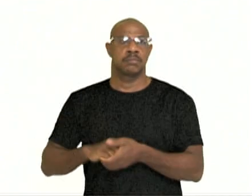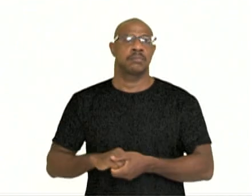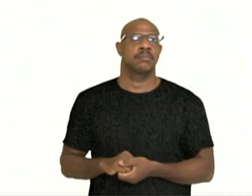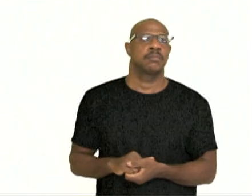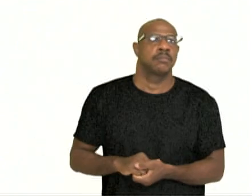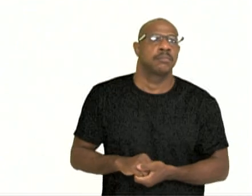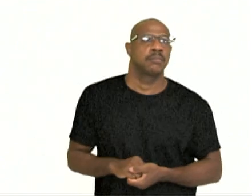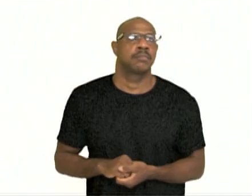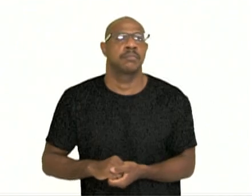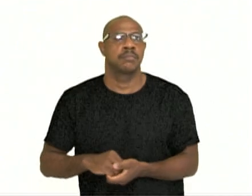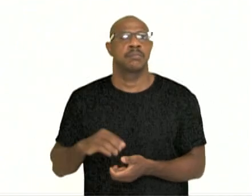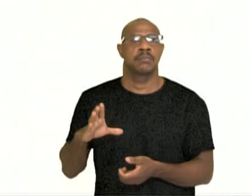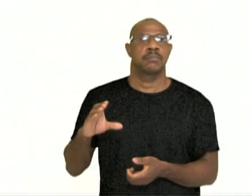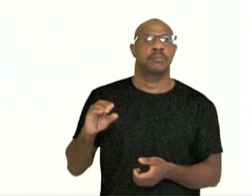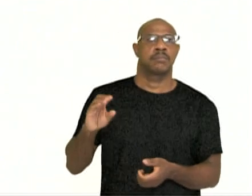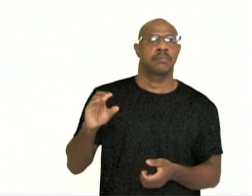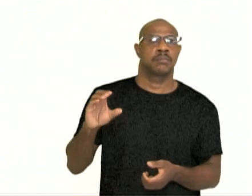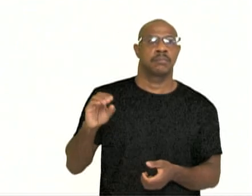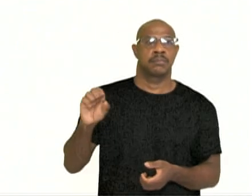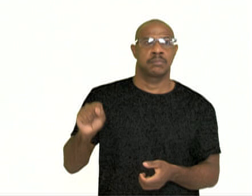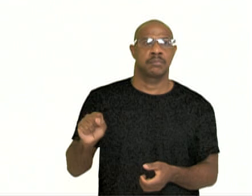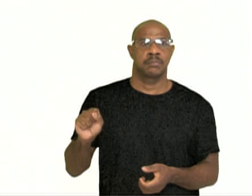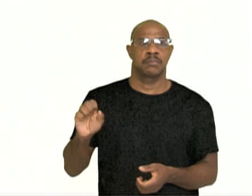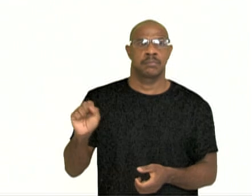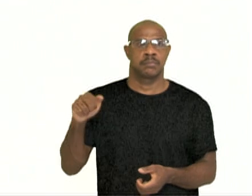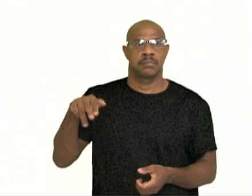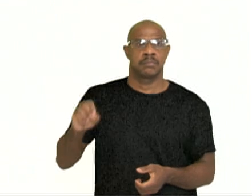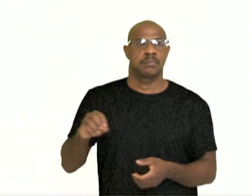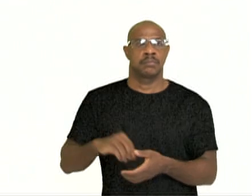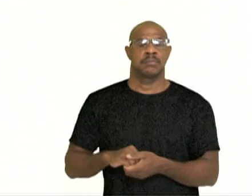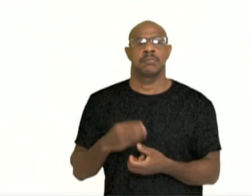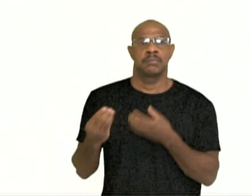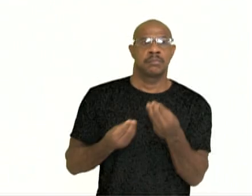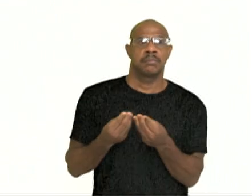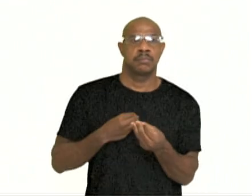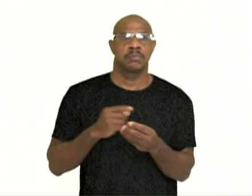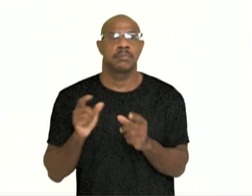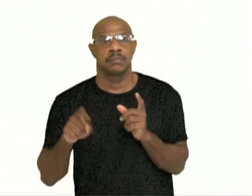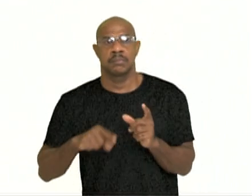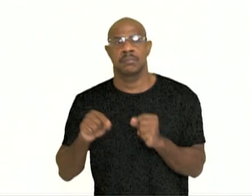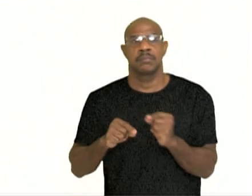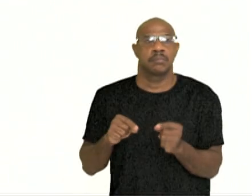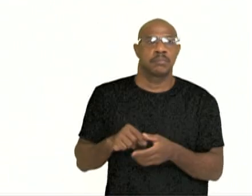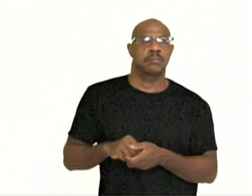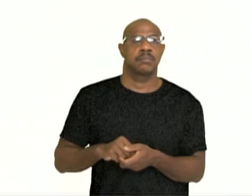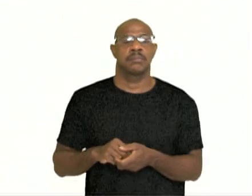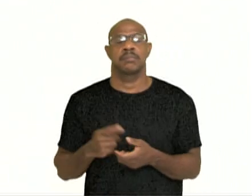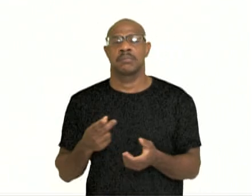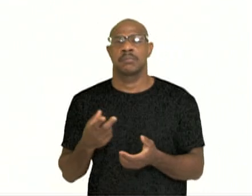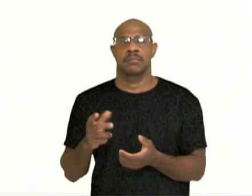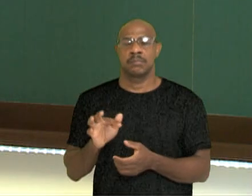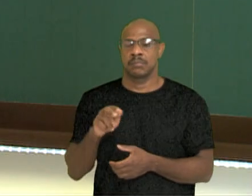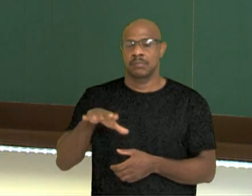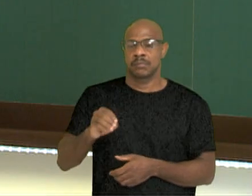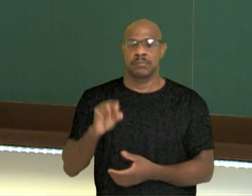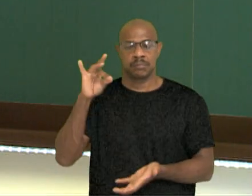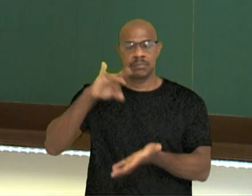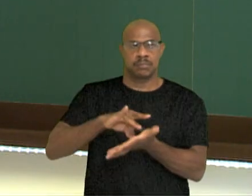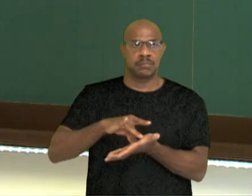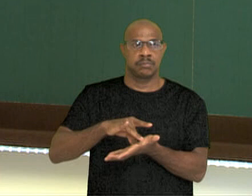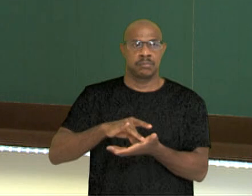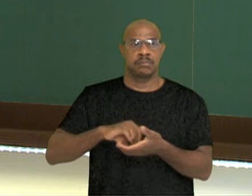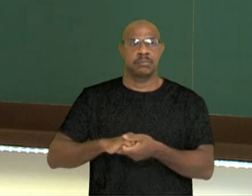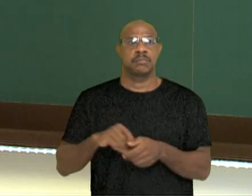Então, o que é a função cosseno? Definimos a função trigonométrica cosseno como a função real de